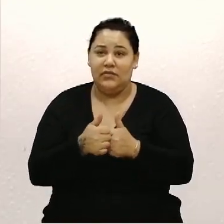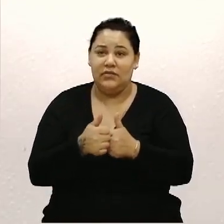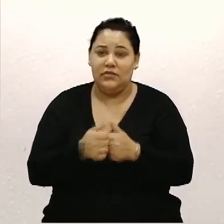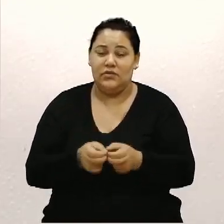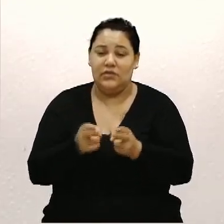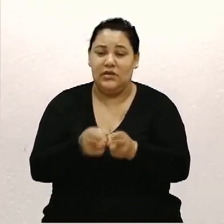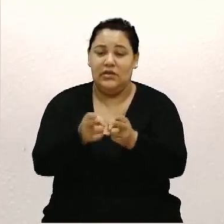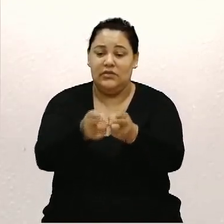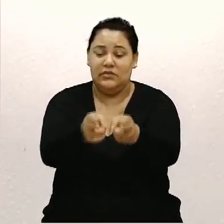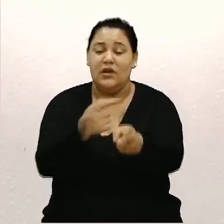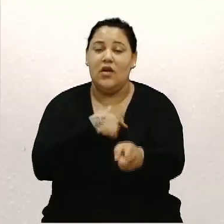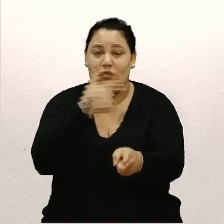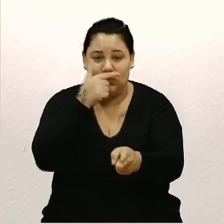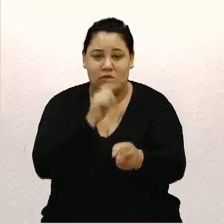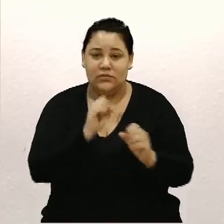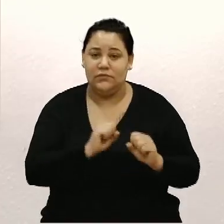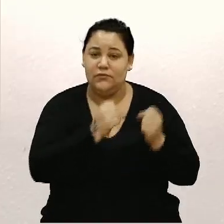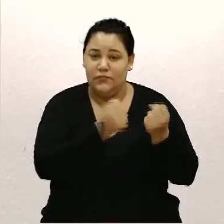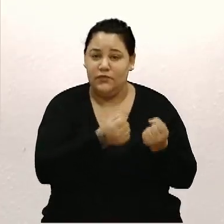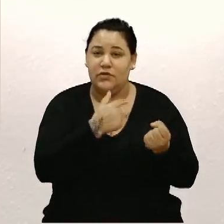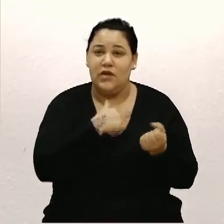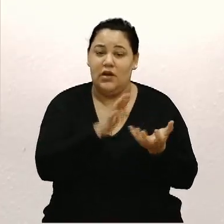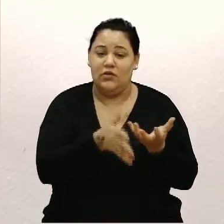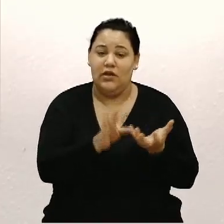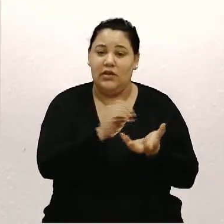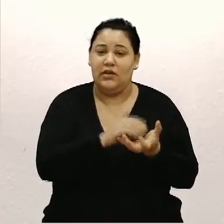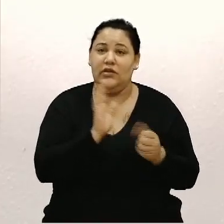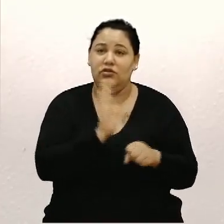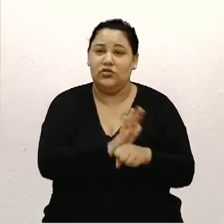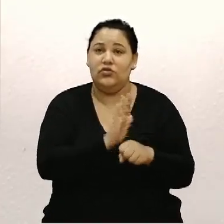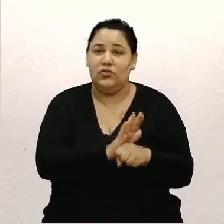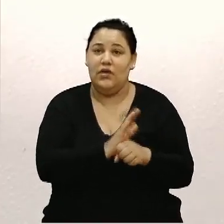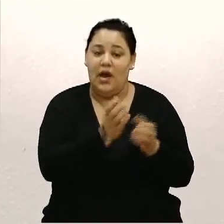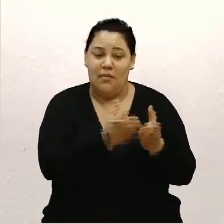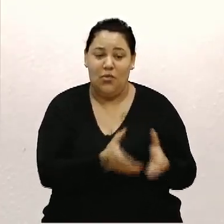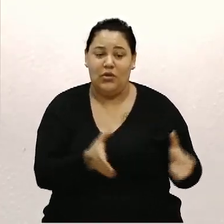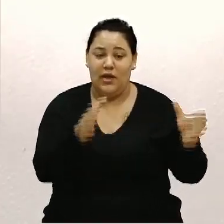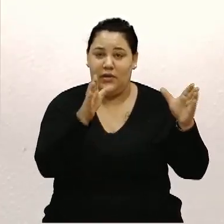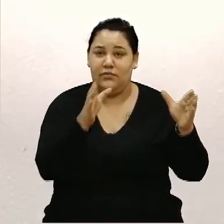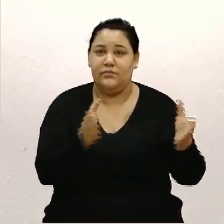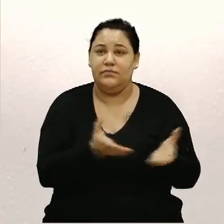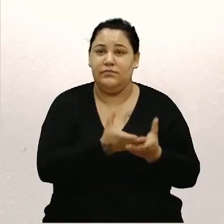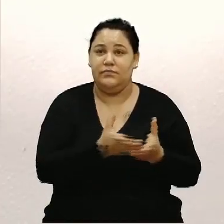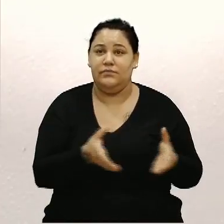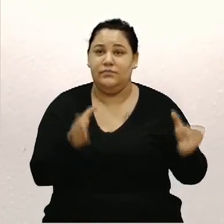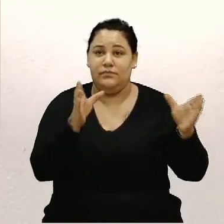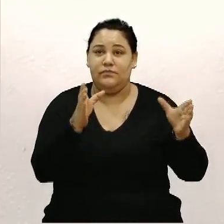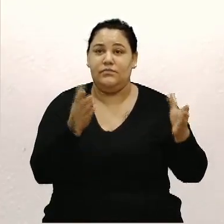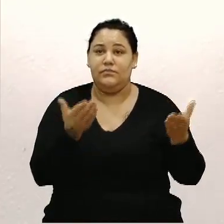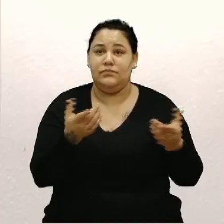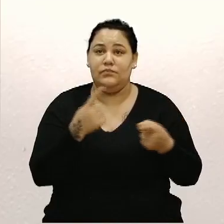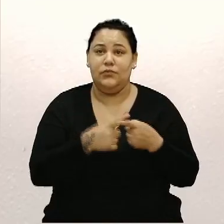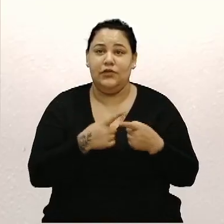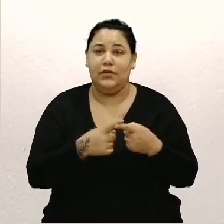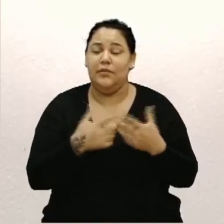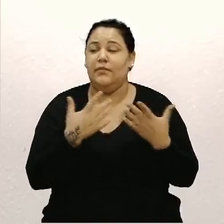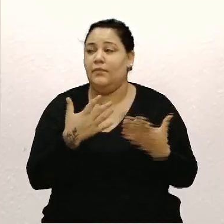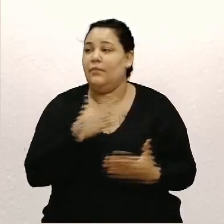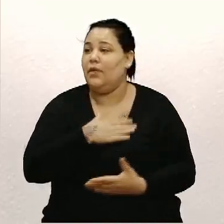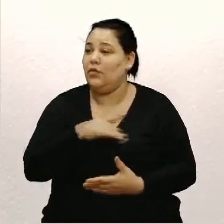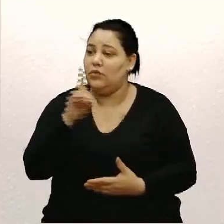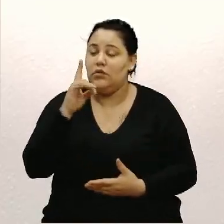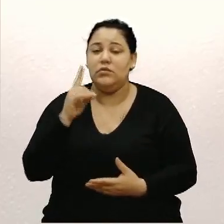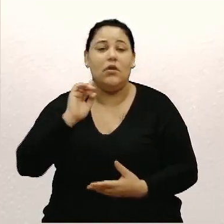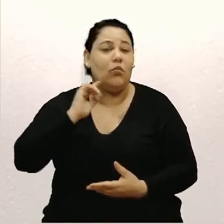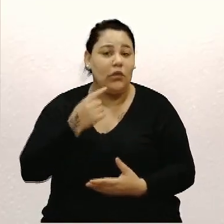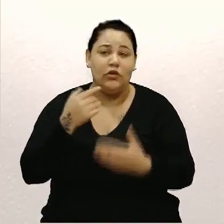até tenho que parabenizar que a Codeca me ajudou, a colocar ali uma caçambona daquelas grandonas. Porque senão era um lixão a